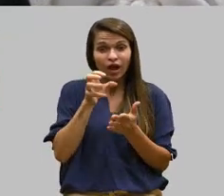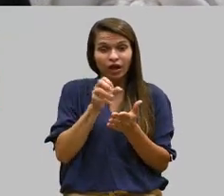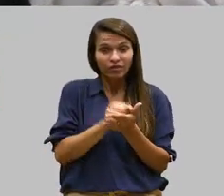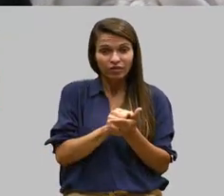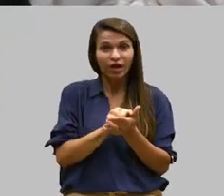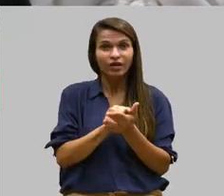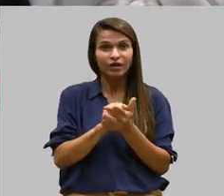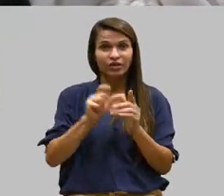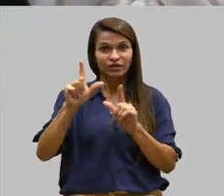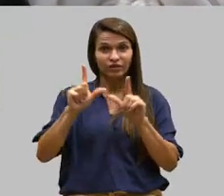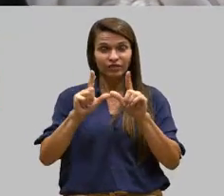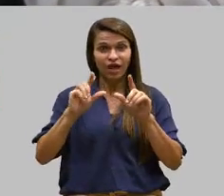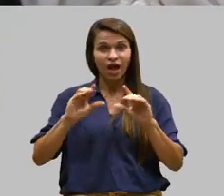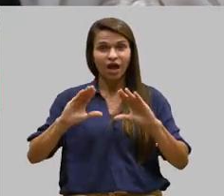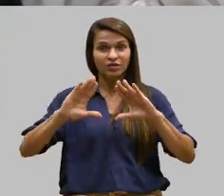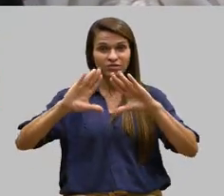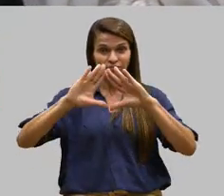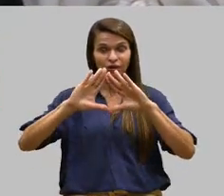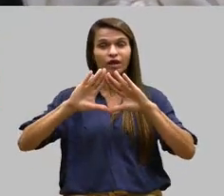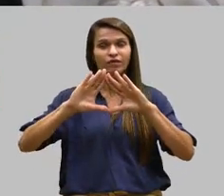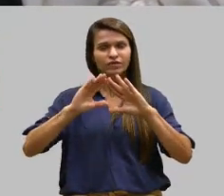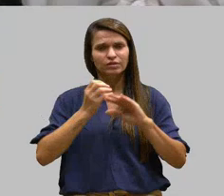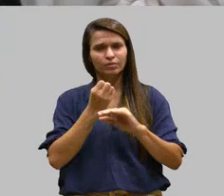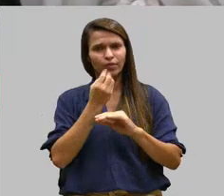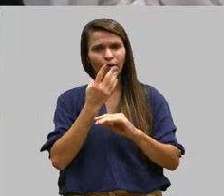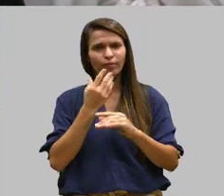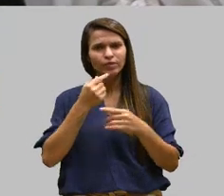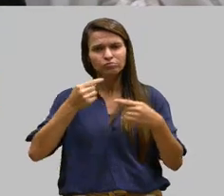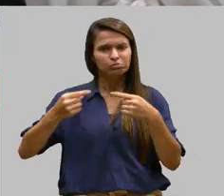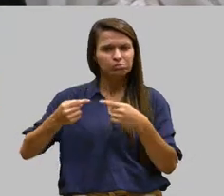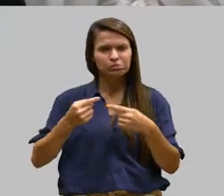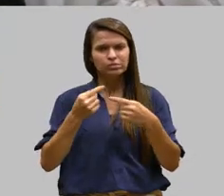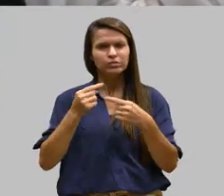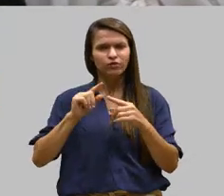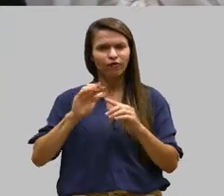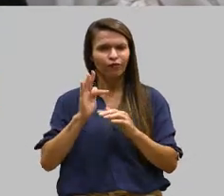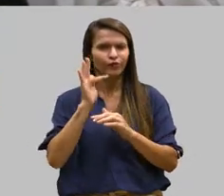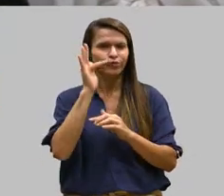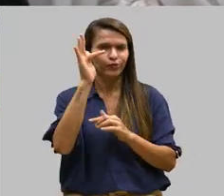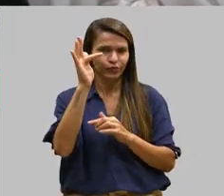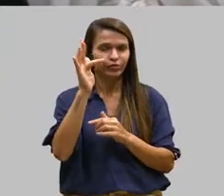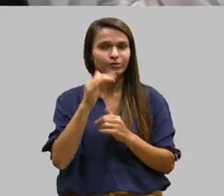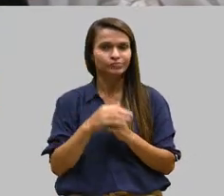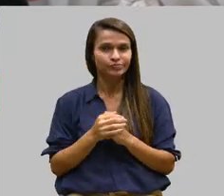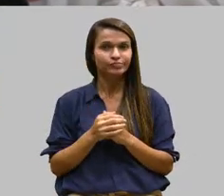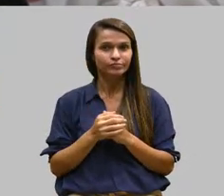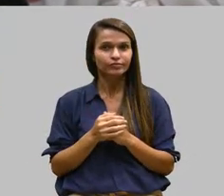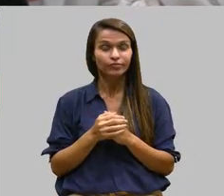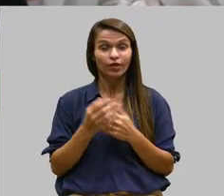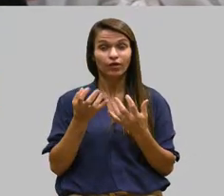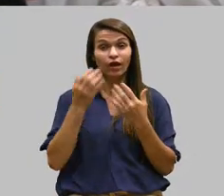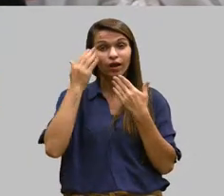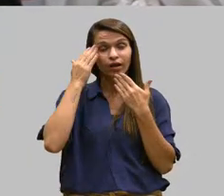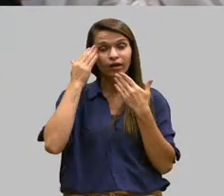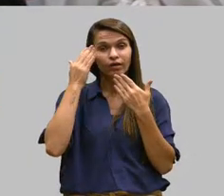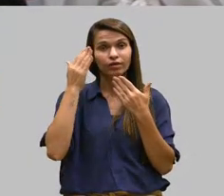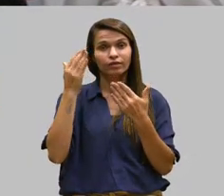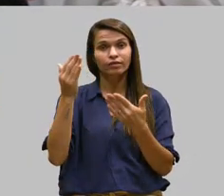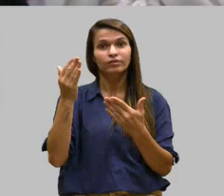TV Assembleia vai servir para a gente fazer alguns estudos posteriormente então quero agradecer aqui